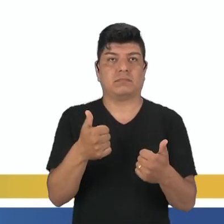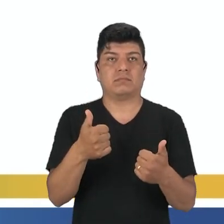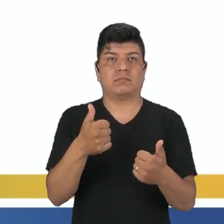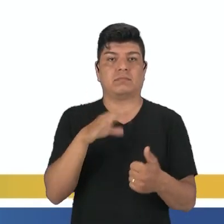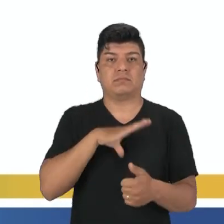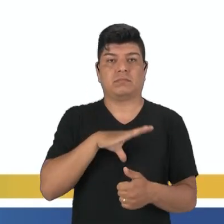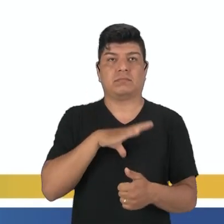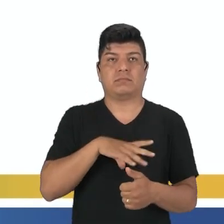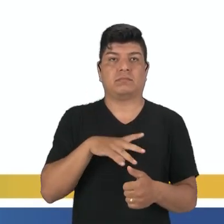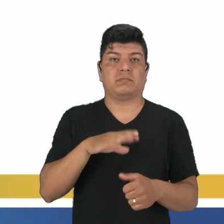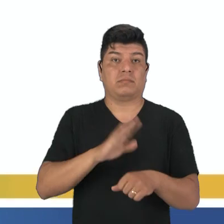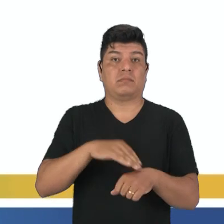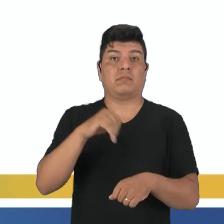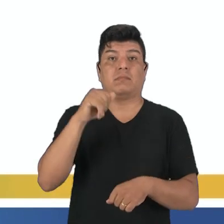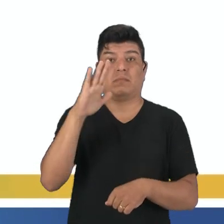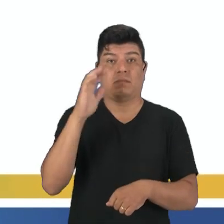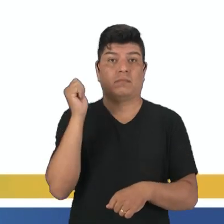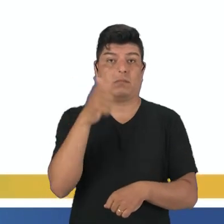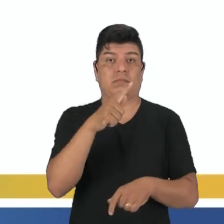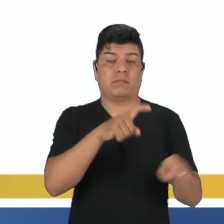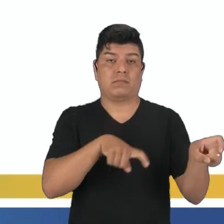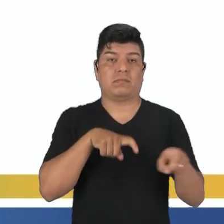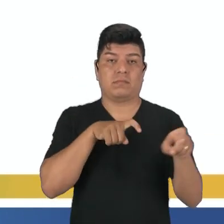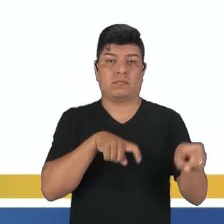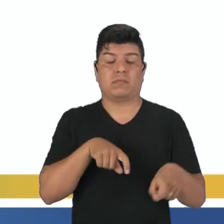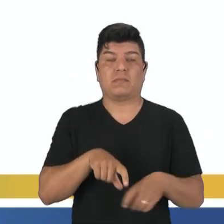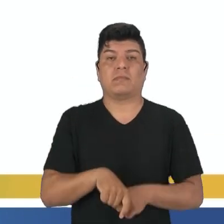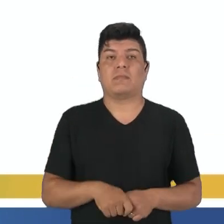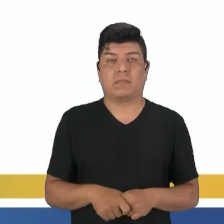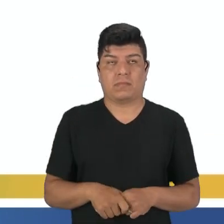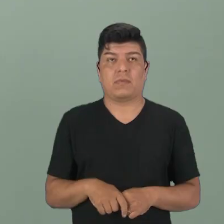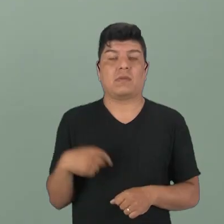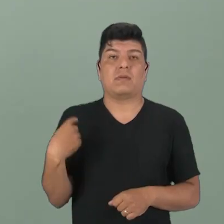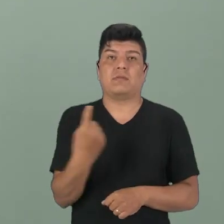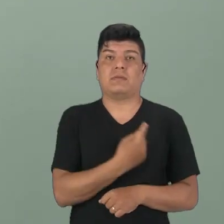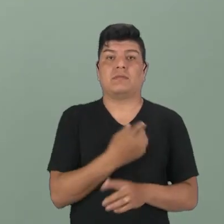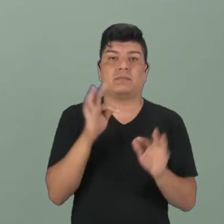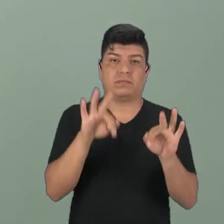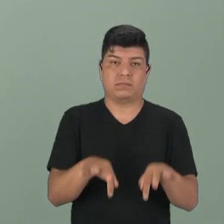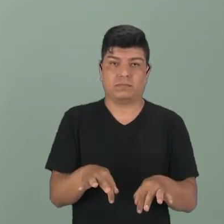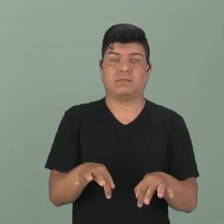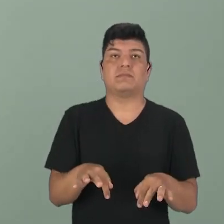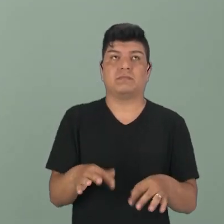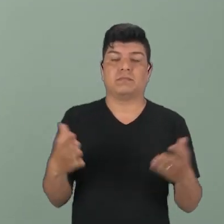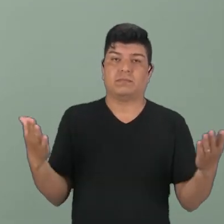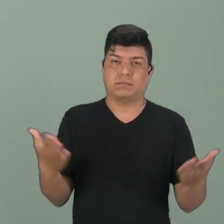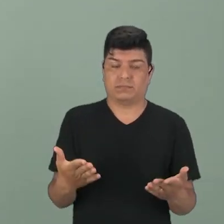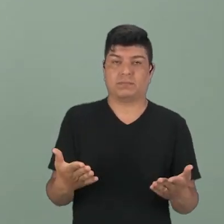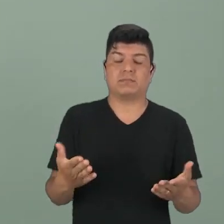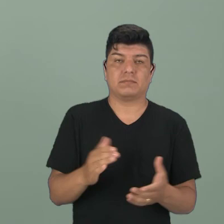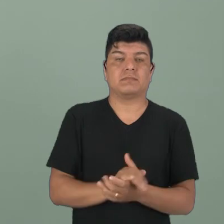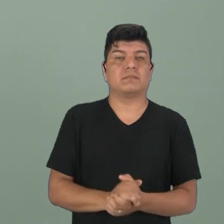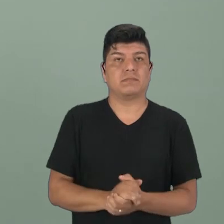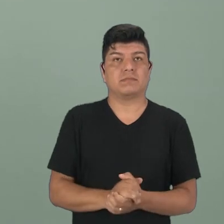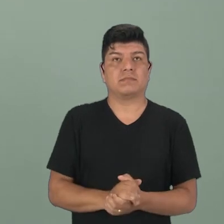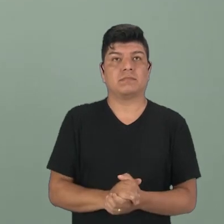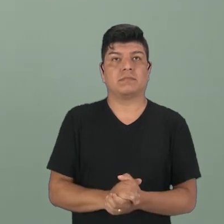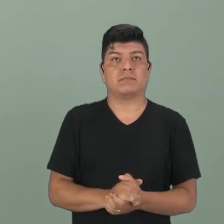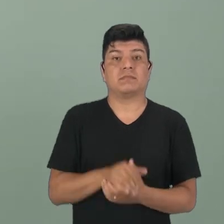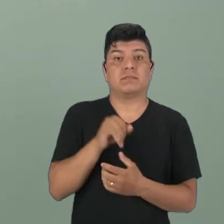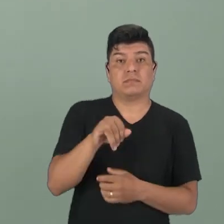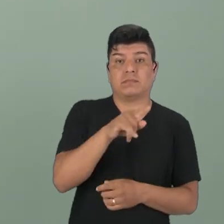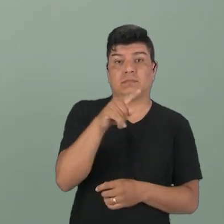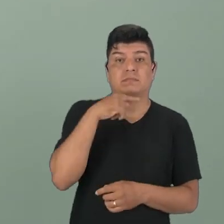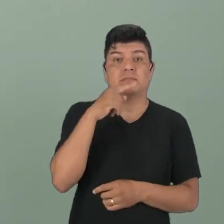área urbana bem maior que a área rural. Então, nós vamos finalizar por aqui, né? E se